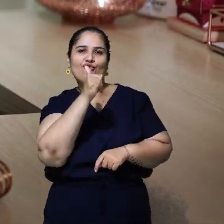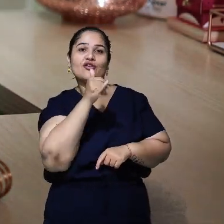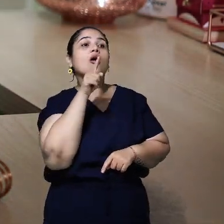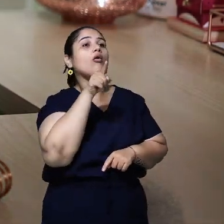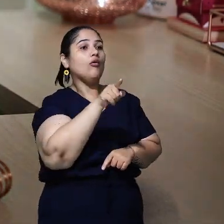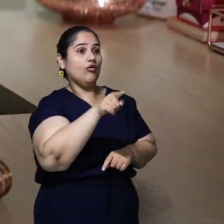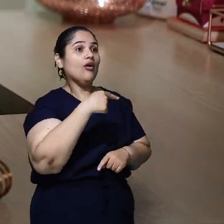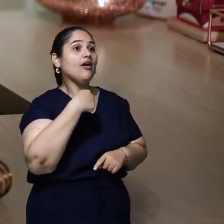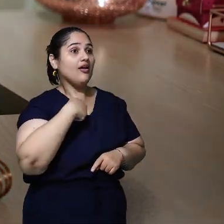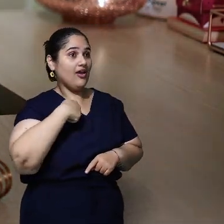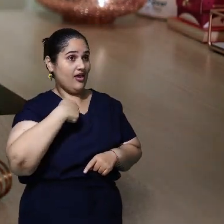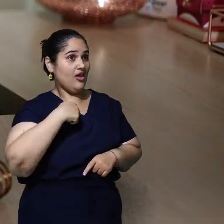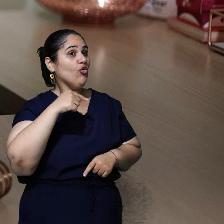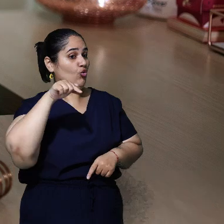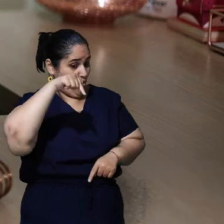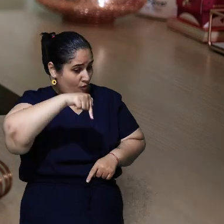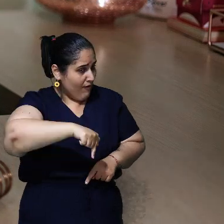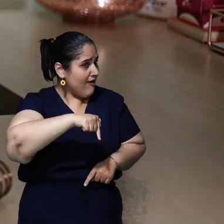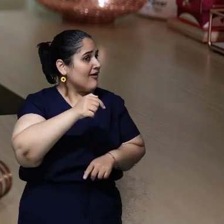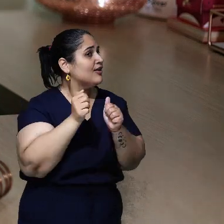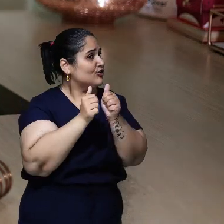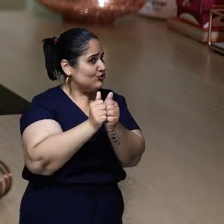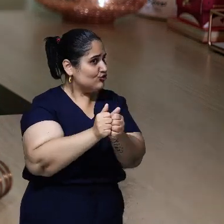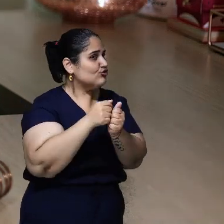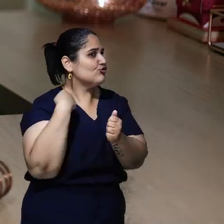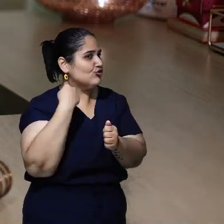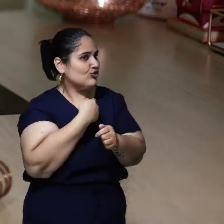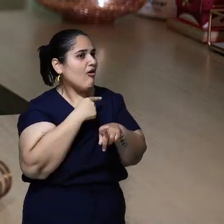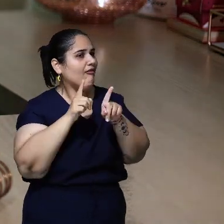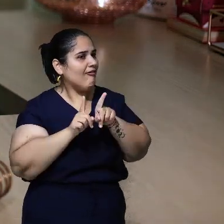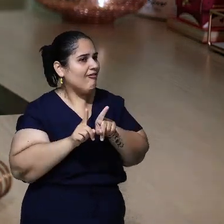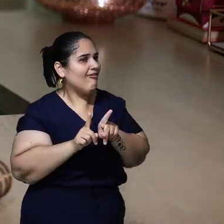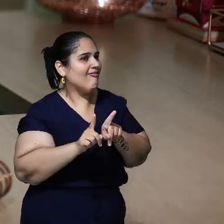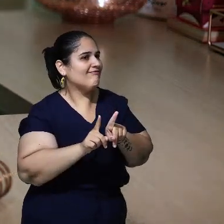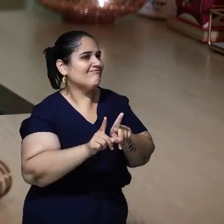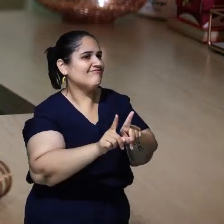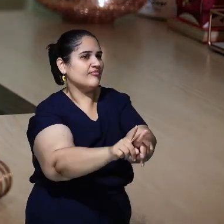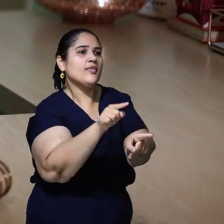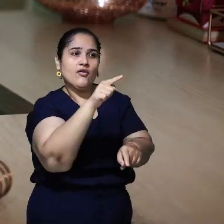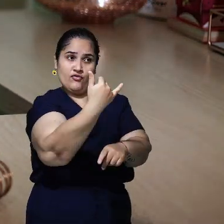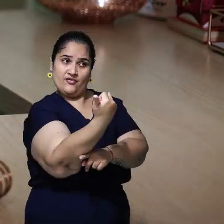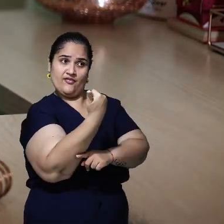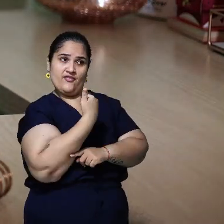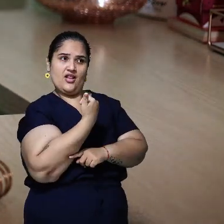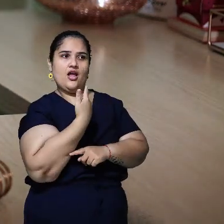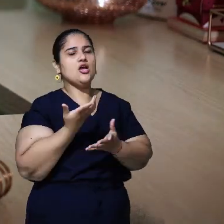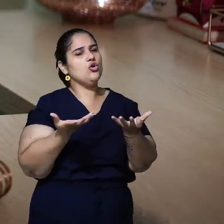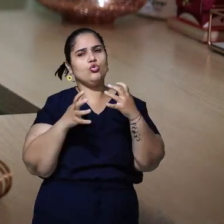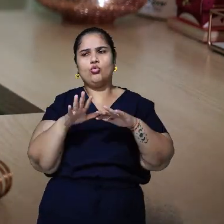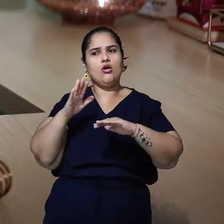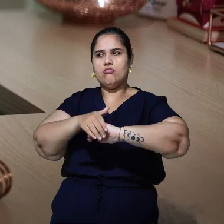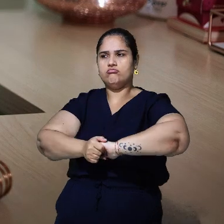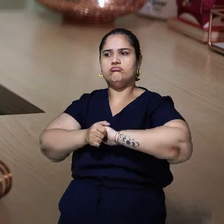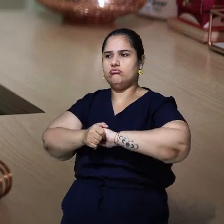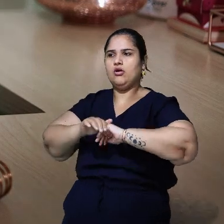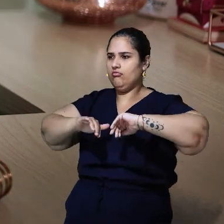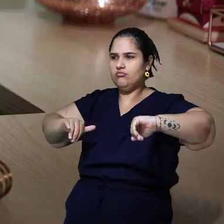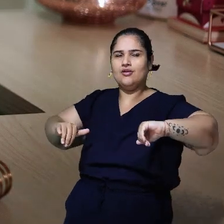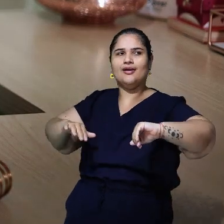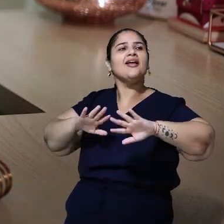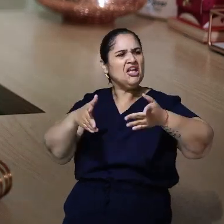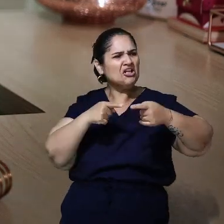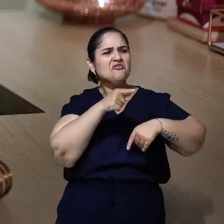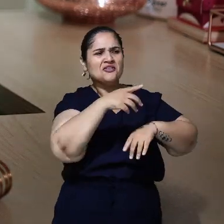aqui, nós vamos caminhando juntos, aí vai ter uma hora que você vai falar assim: olha, eu não quero mais segurar a sua mão, Samara, então você vai correr